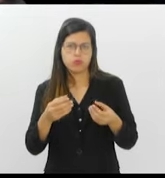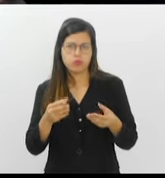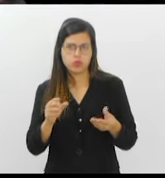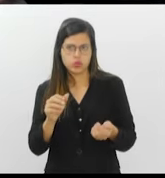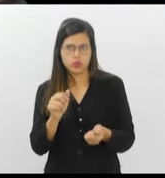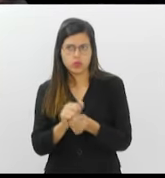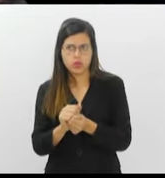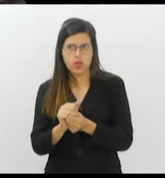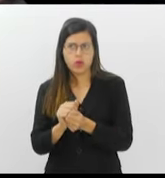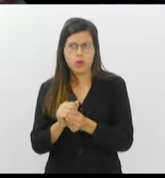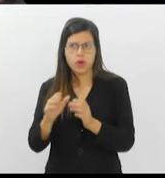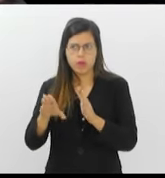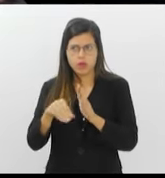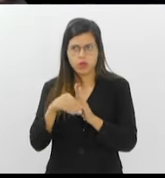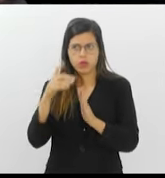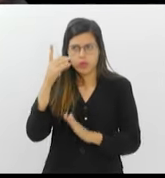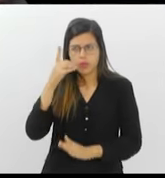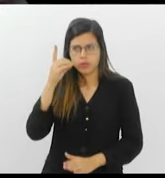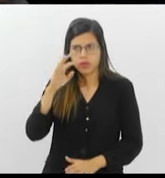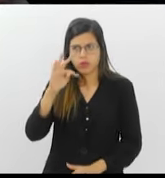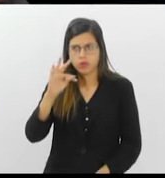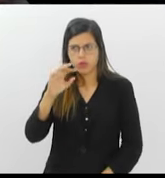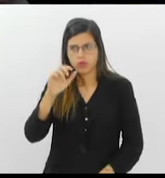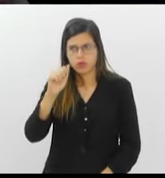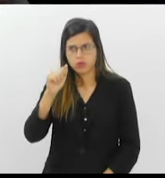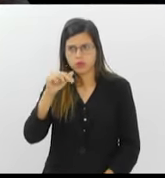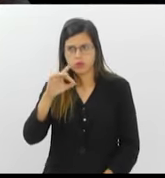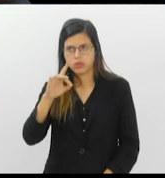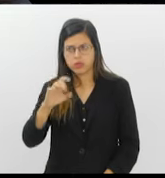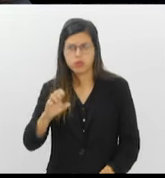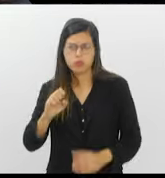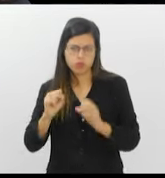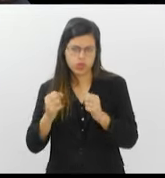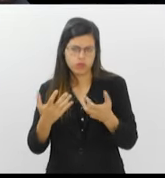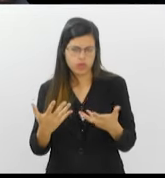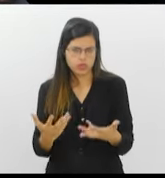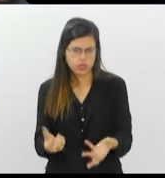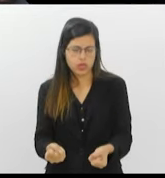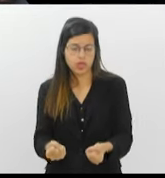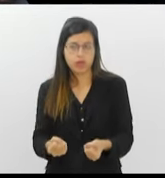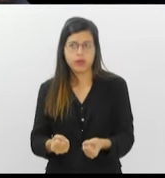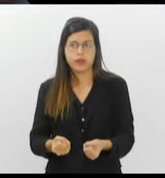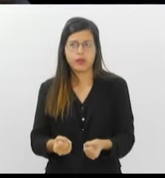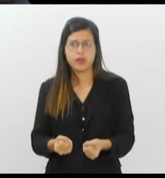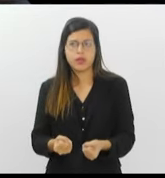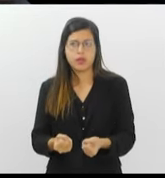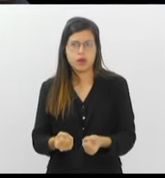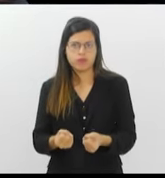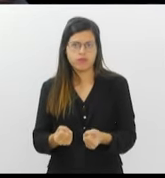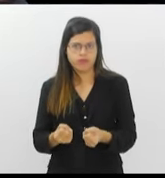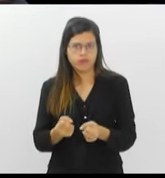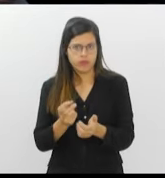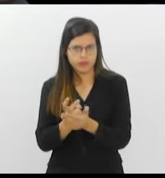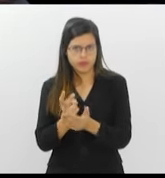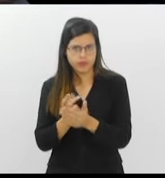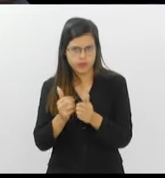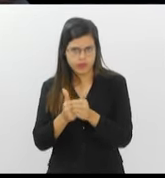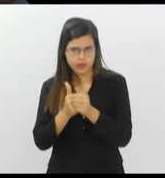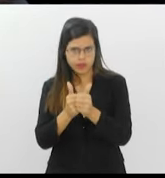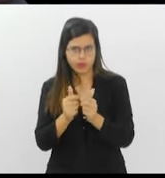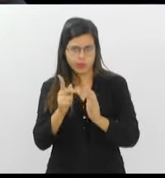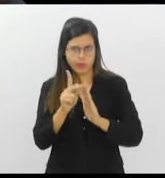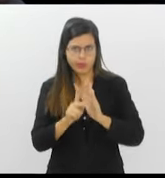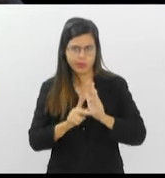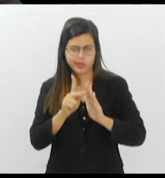deputado Tandy. Então, podemos acolher para poder seguir com o projeto